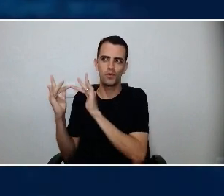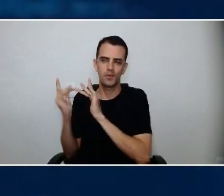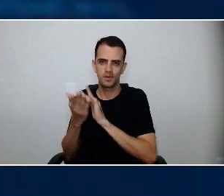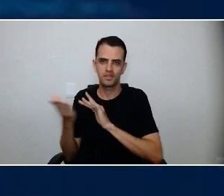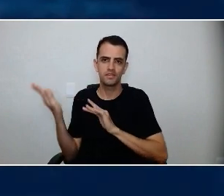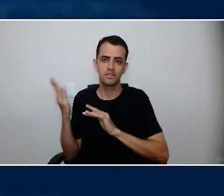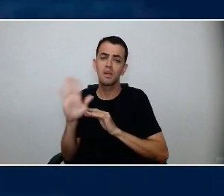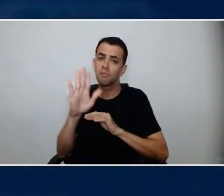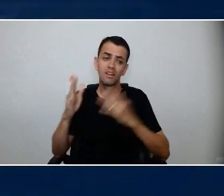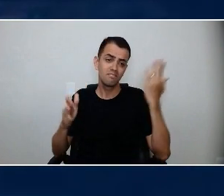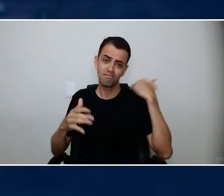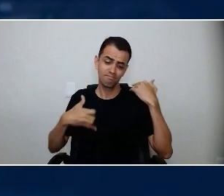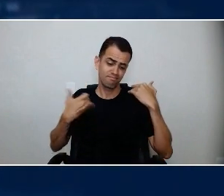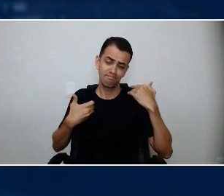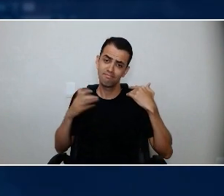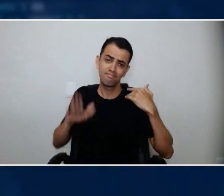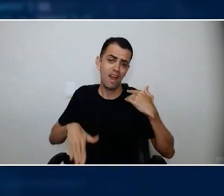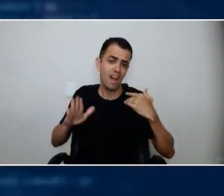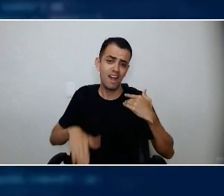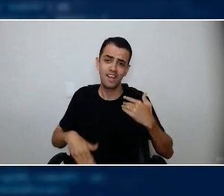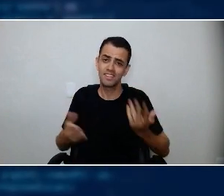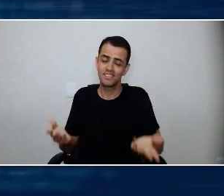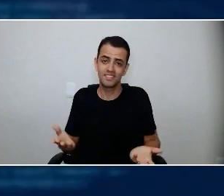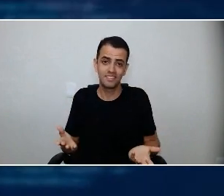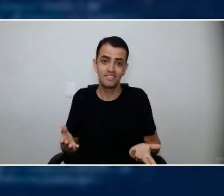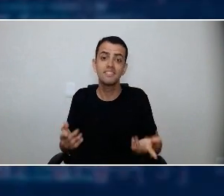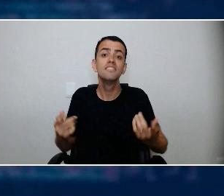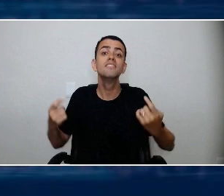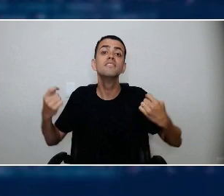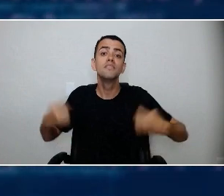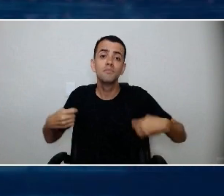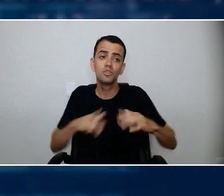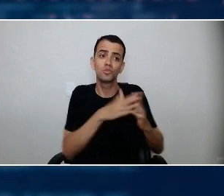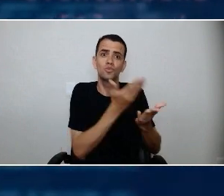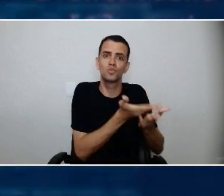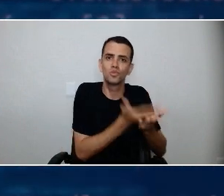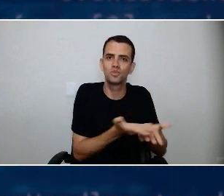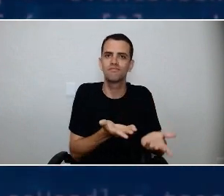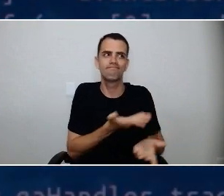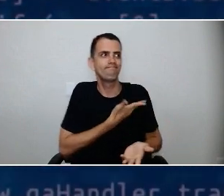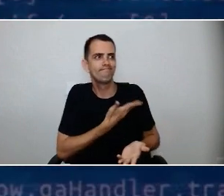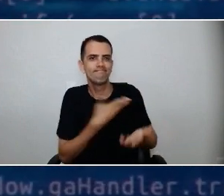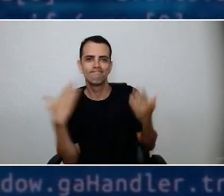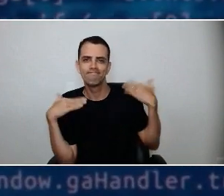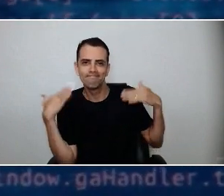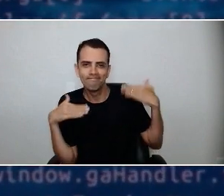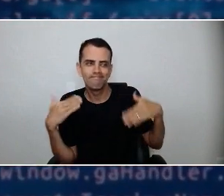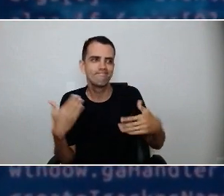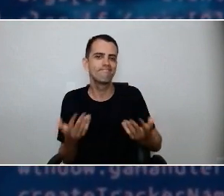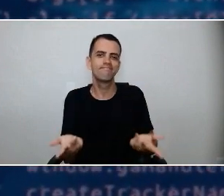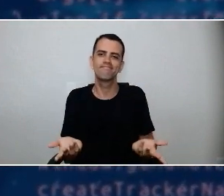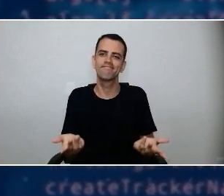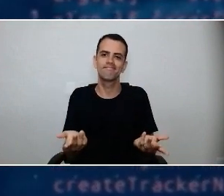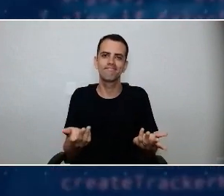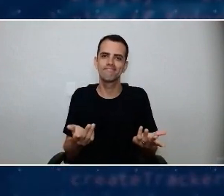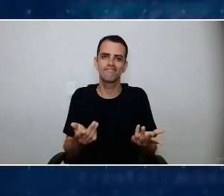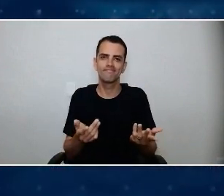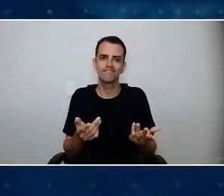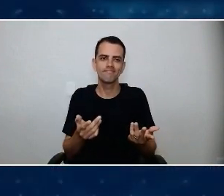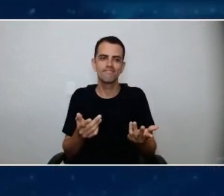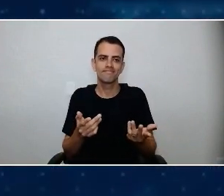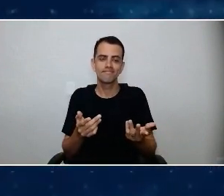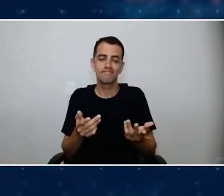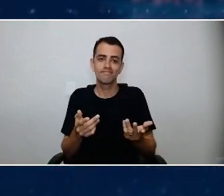nessa época e eu tinha que lidar com escola com meus amigos com essa outra esse